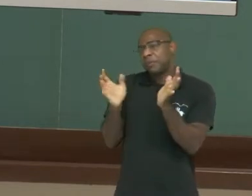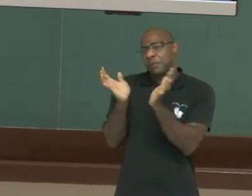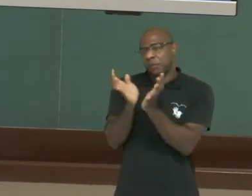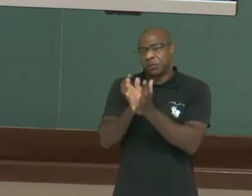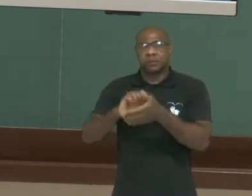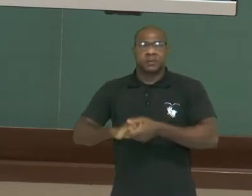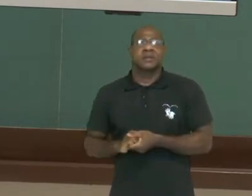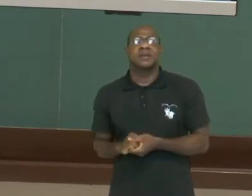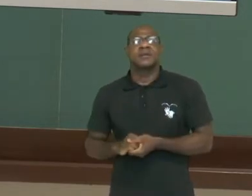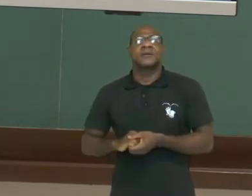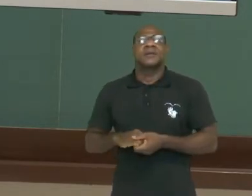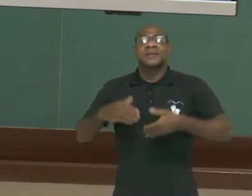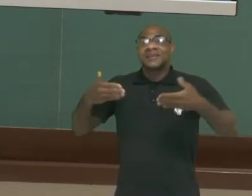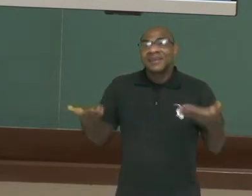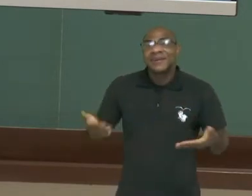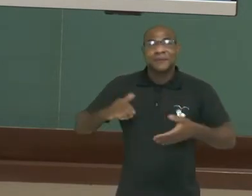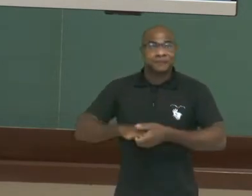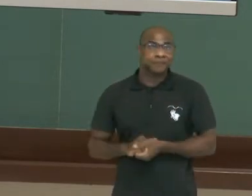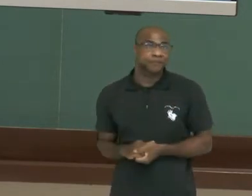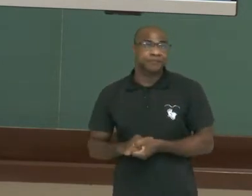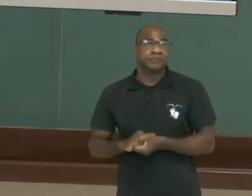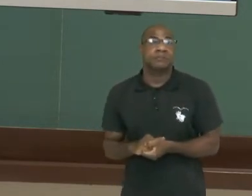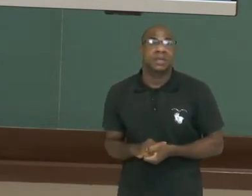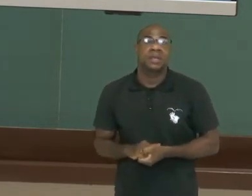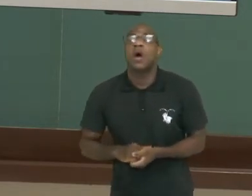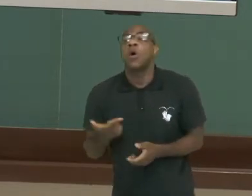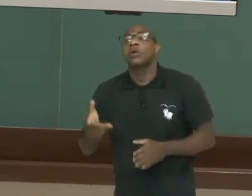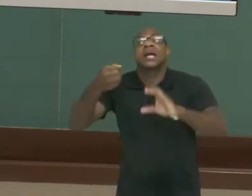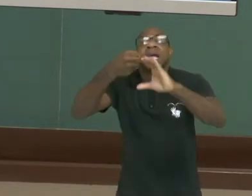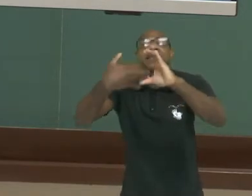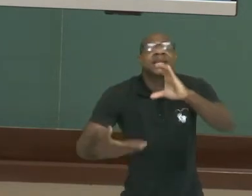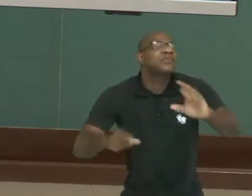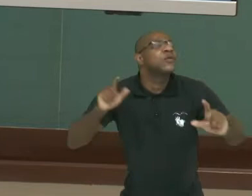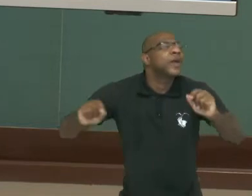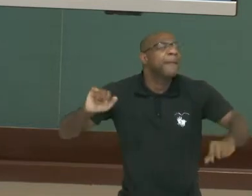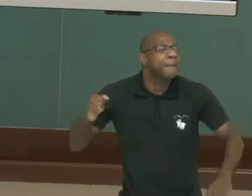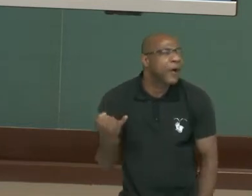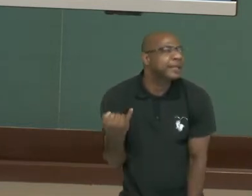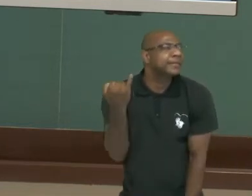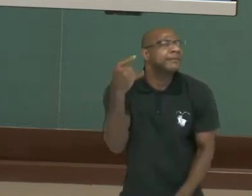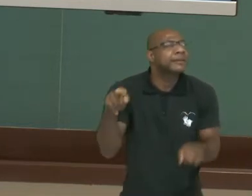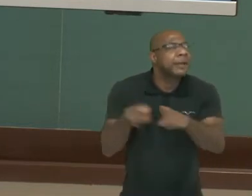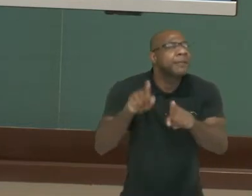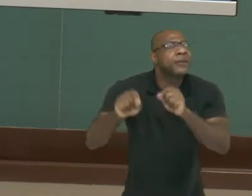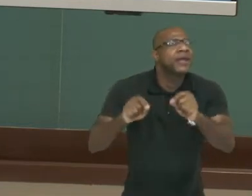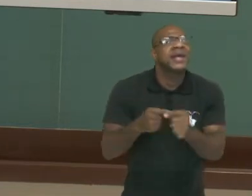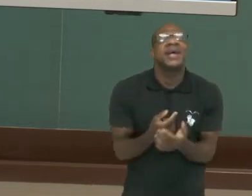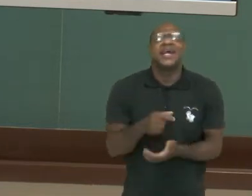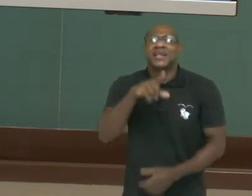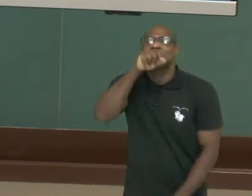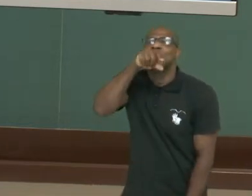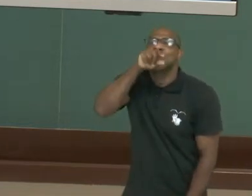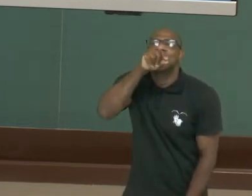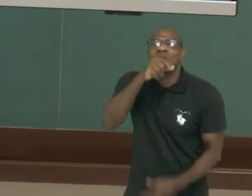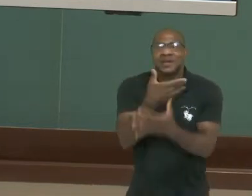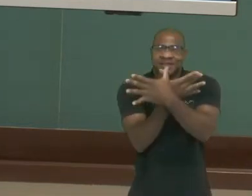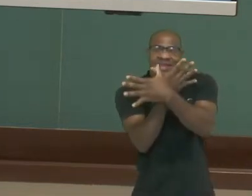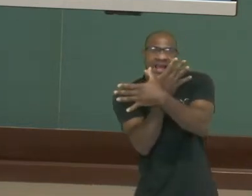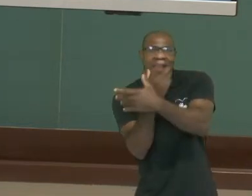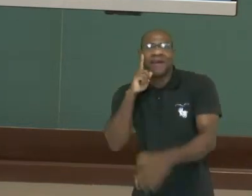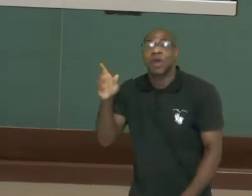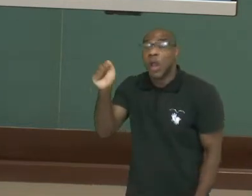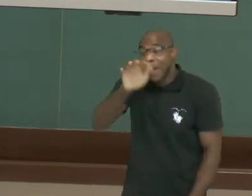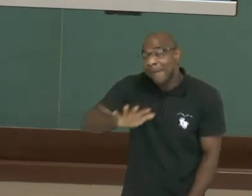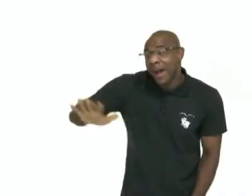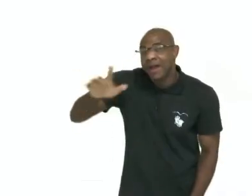canto das aves. Muito bem, uma outra característica importantíssima das aves que eu quero mostrar para você, olha aqui essa imagem,